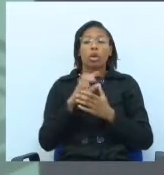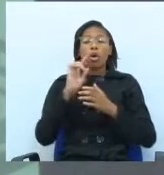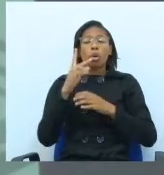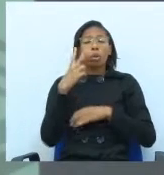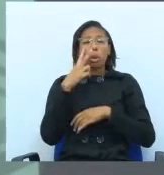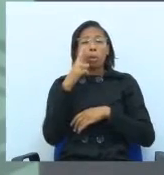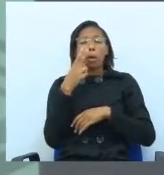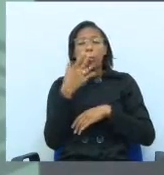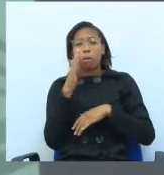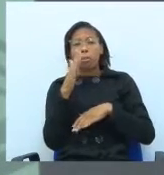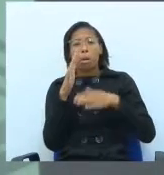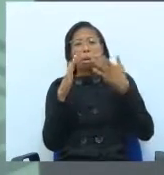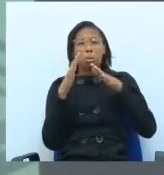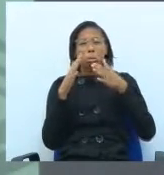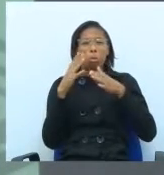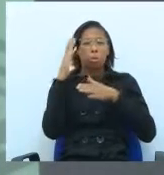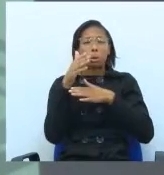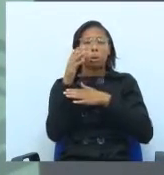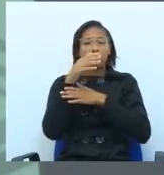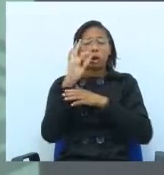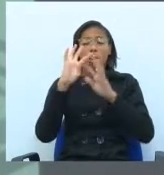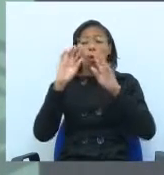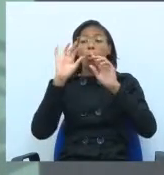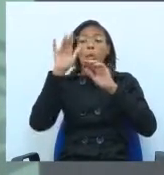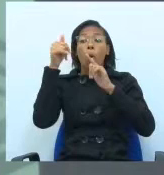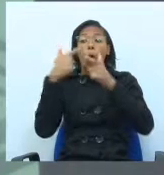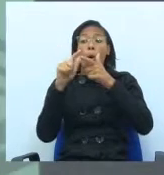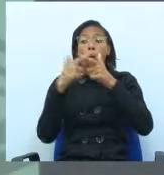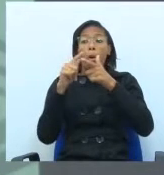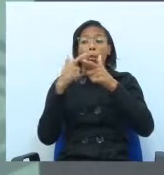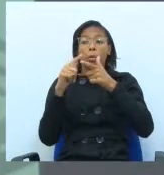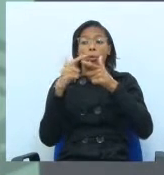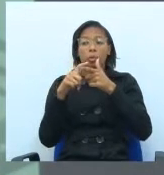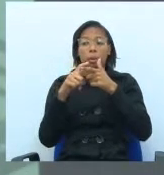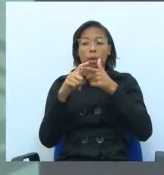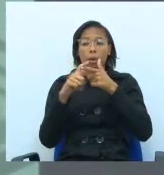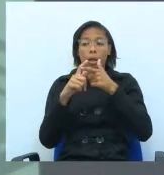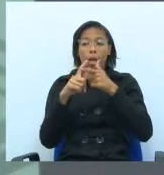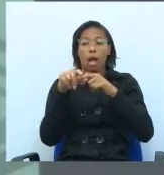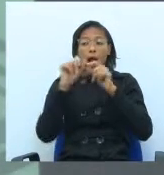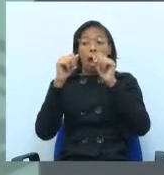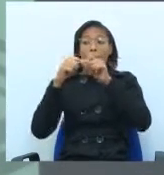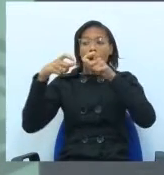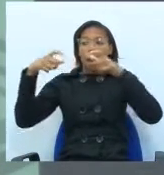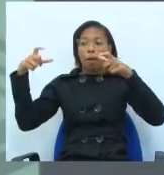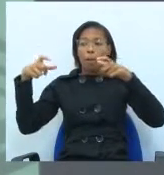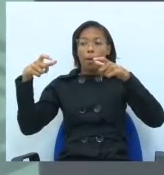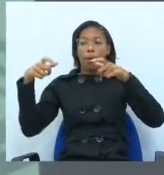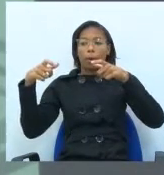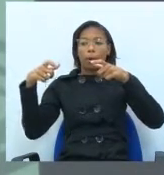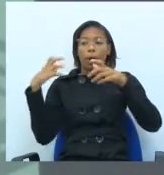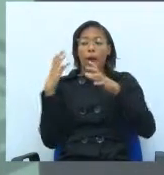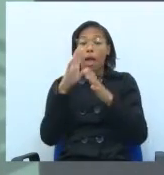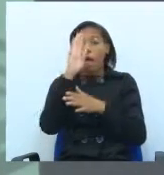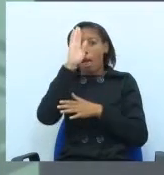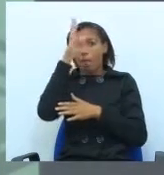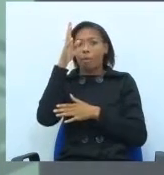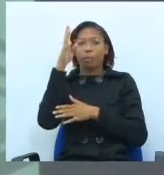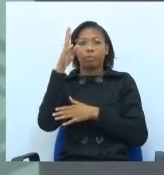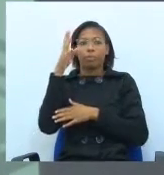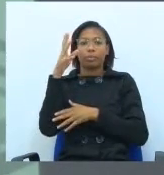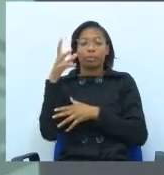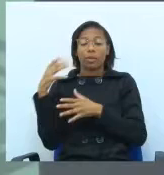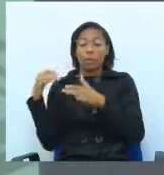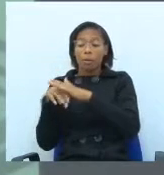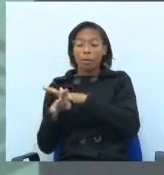de participação, o grande problema é esse. A maior queda é no principal tributo. E